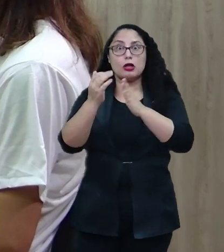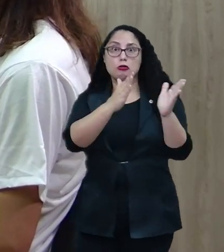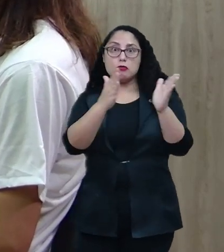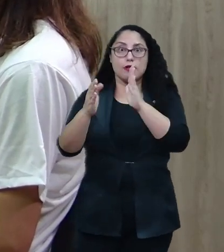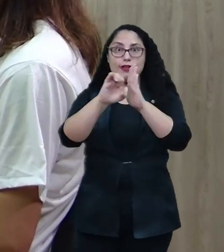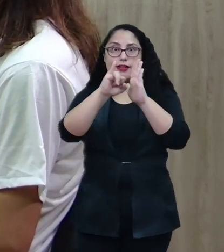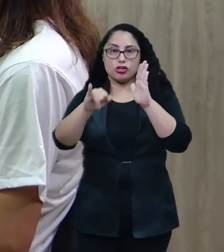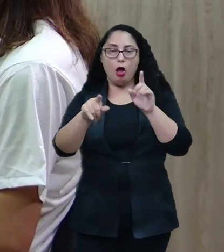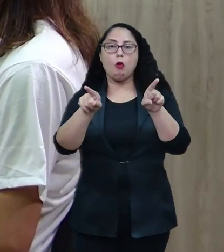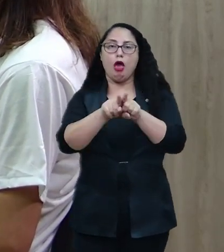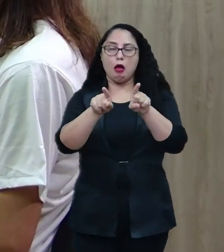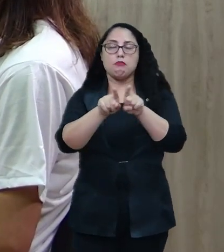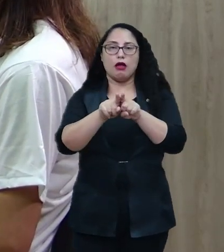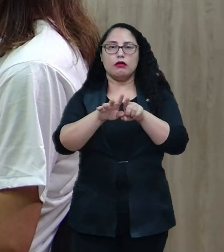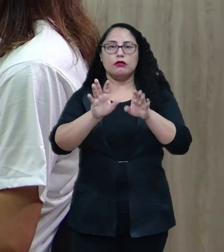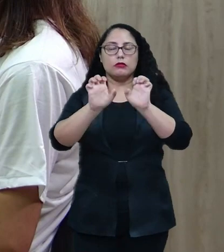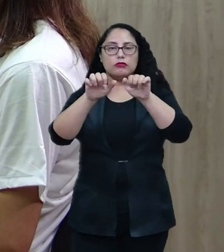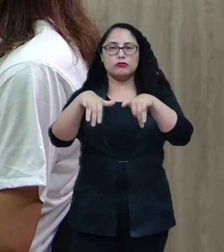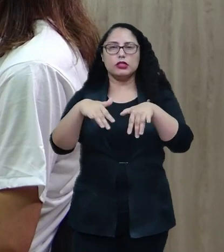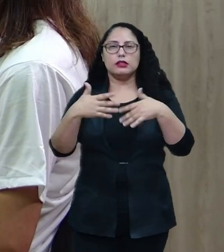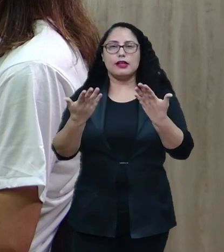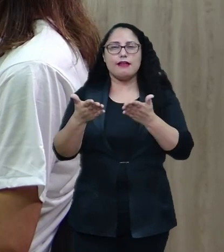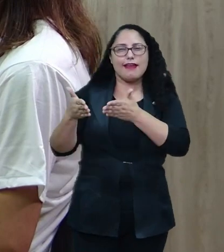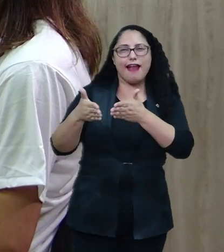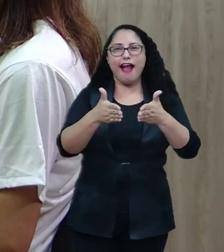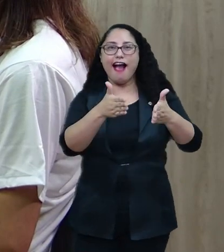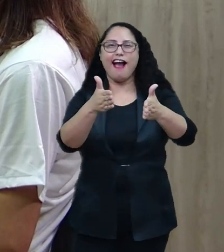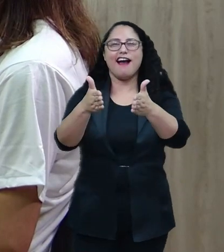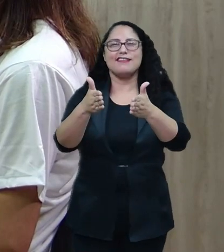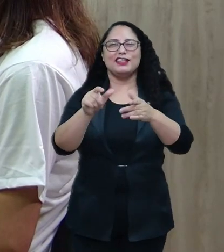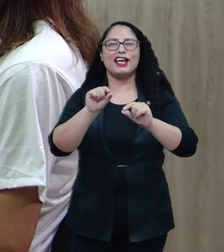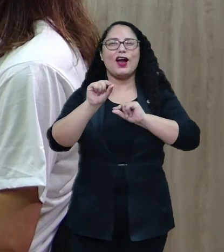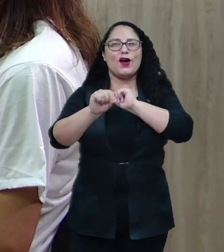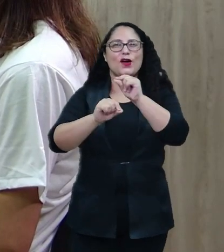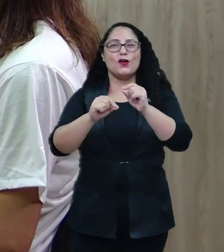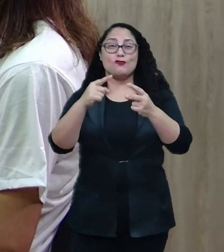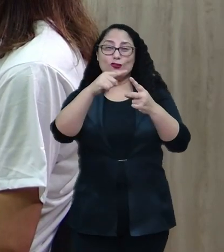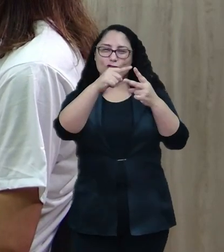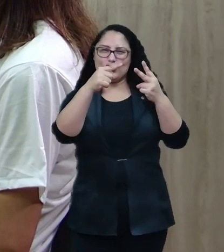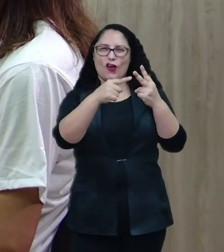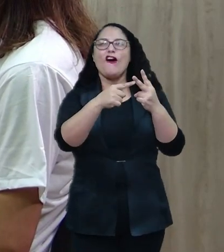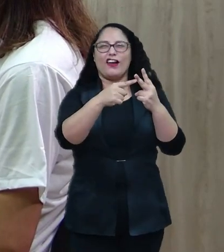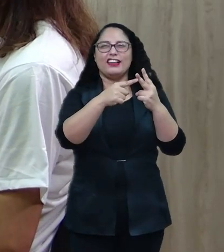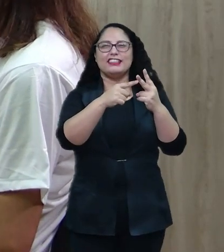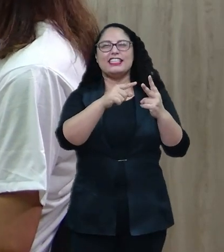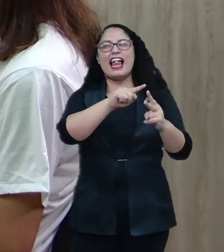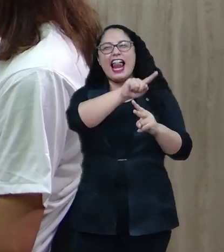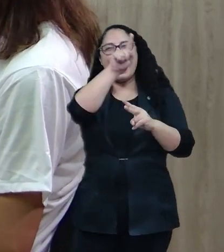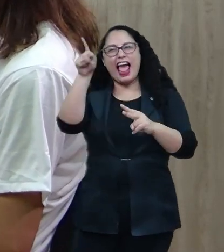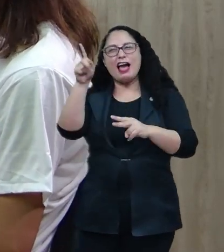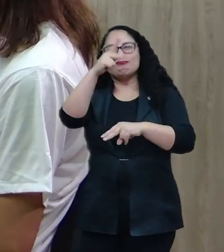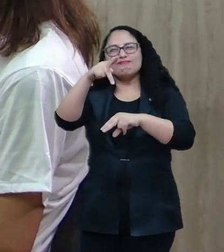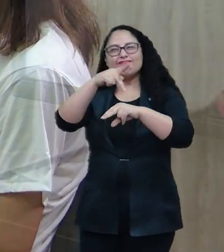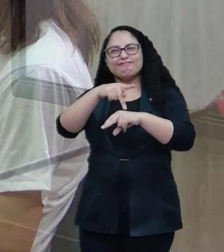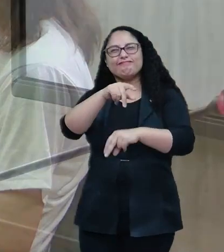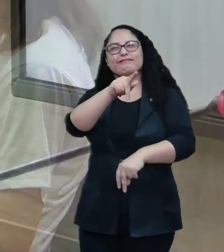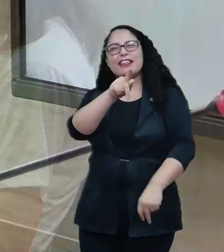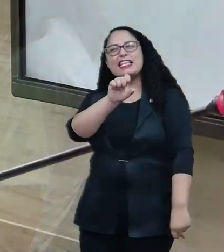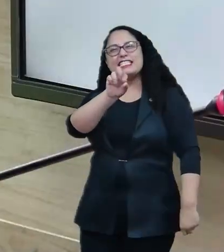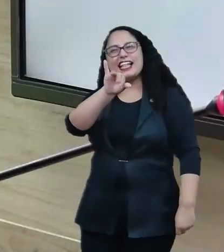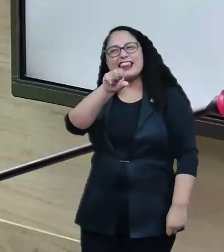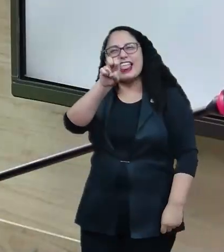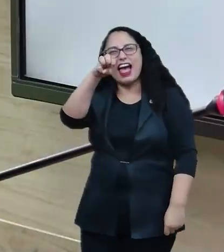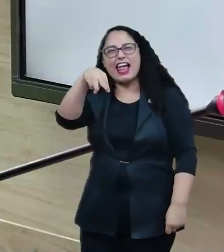o edital, e, por fim, né, encaminhar os dois para o Politécnico de Santarém. Então, ela me deu